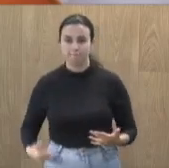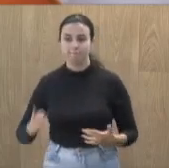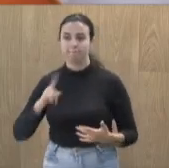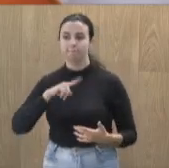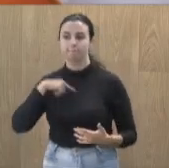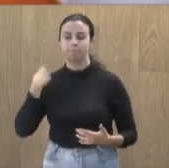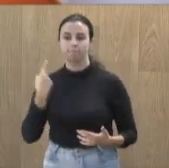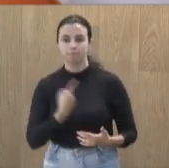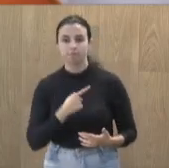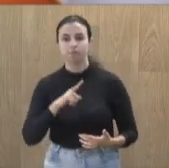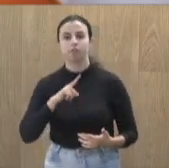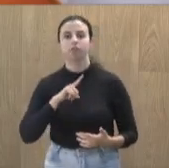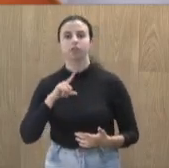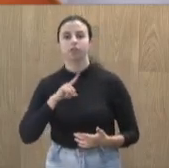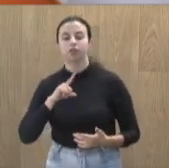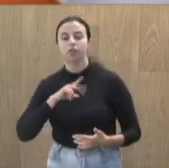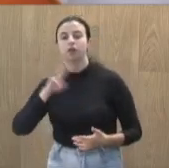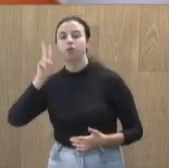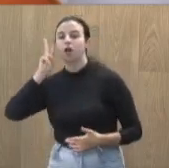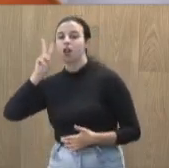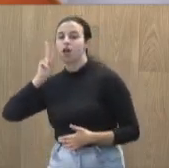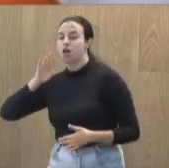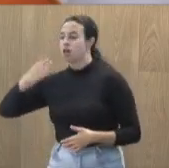fizemos uma recomendação ao senhor prefeito.